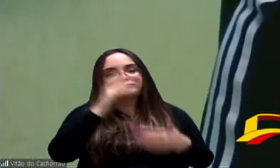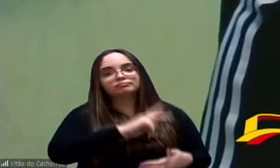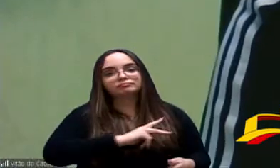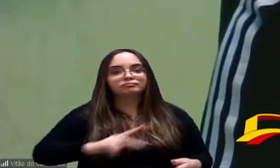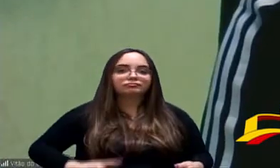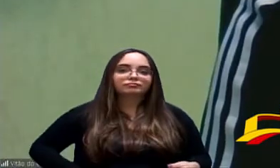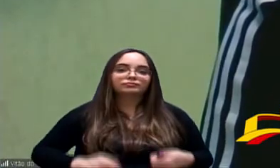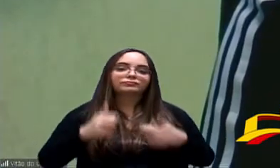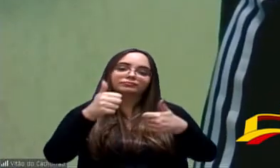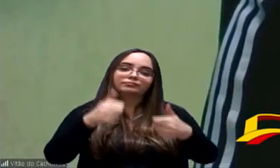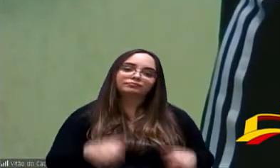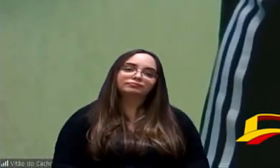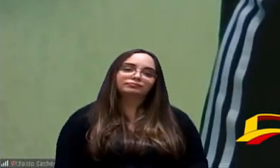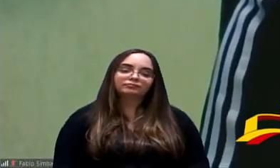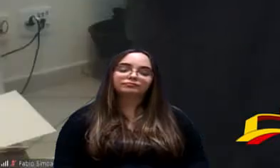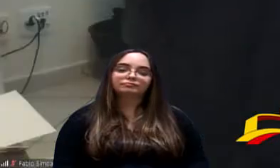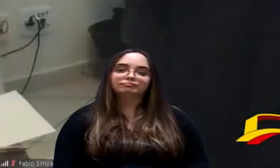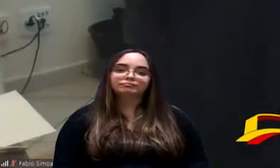presidente.